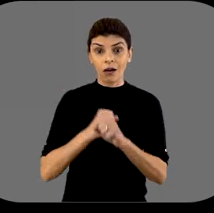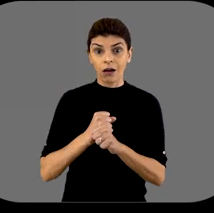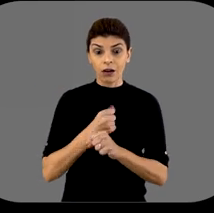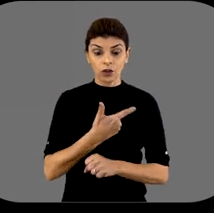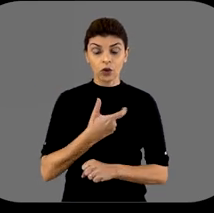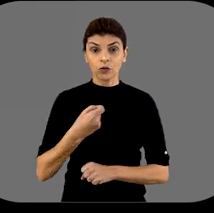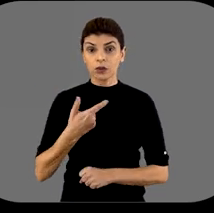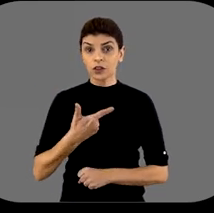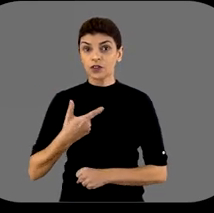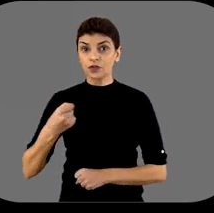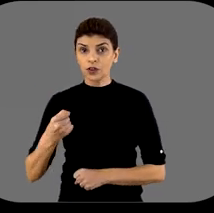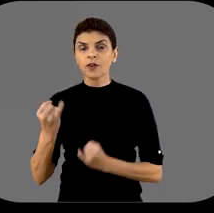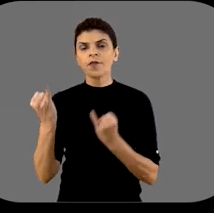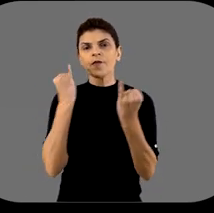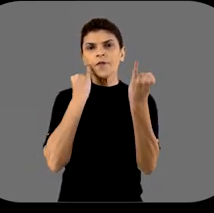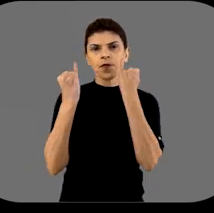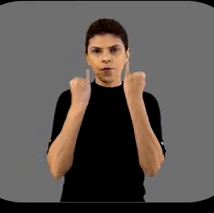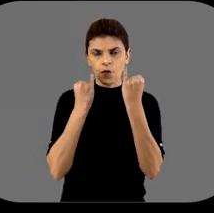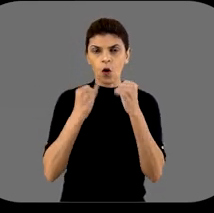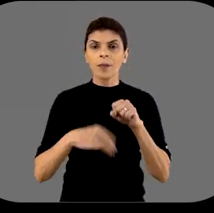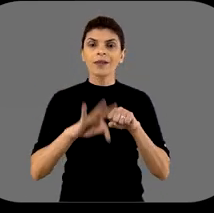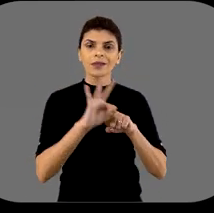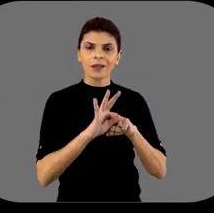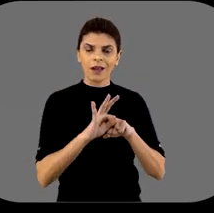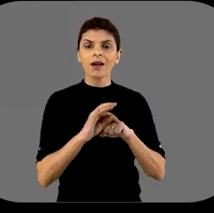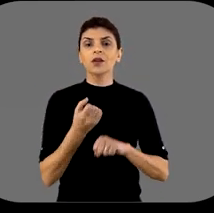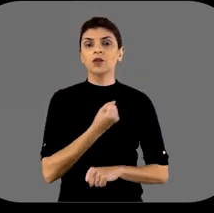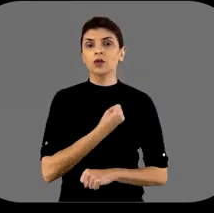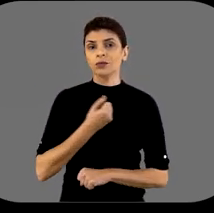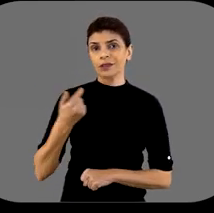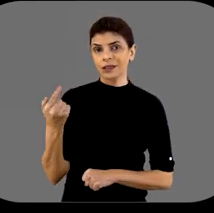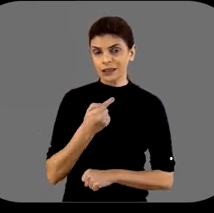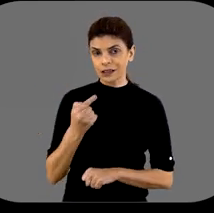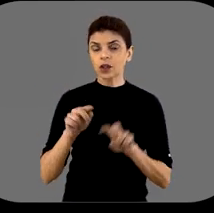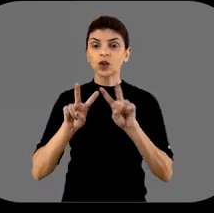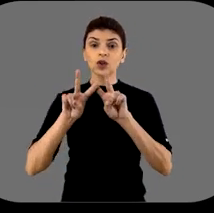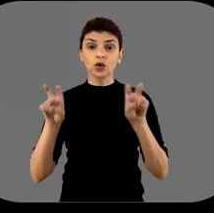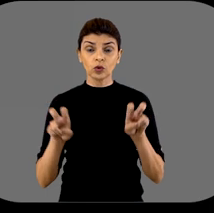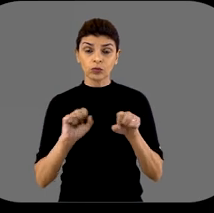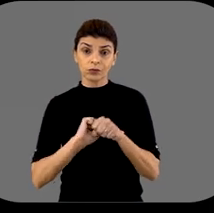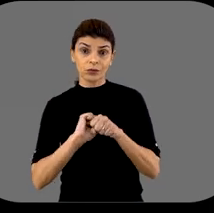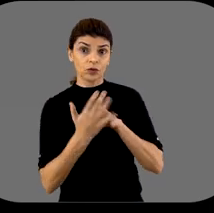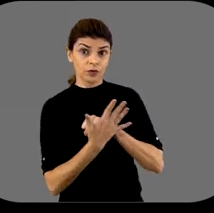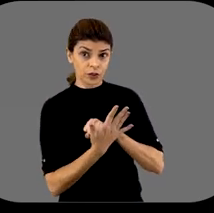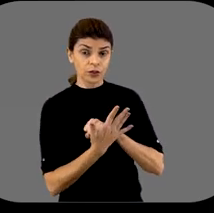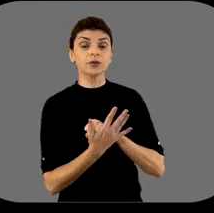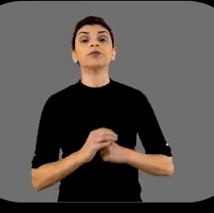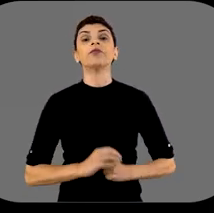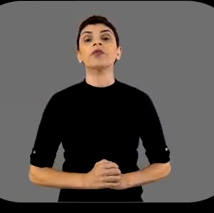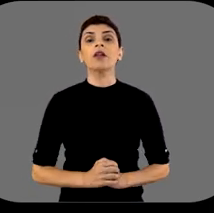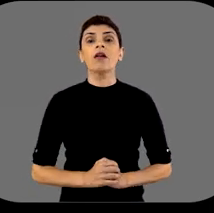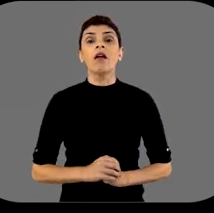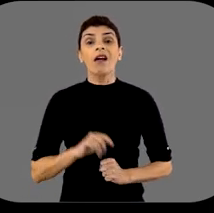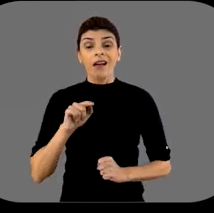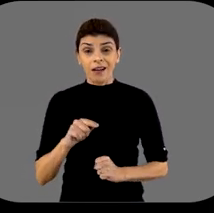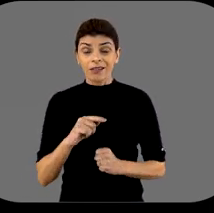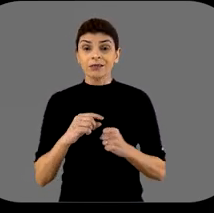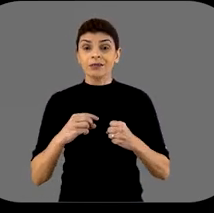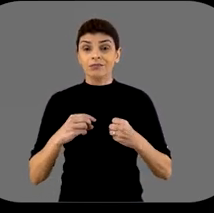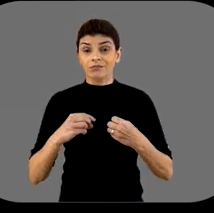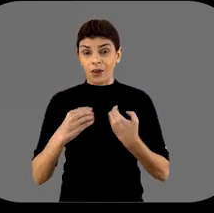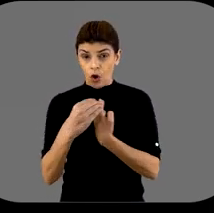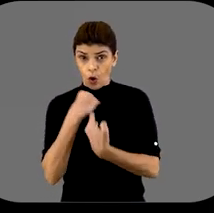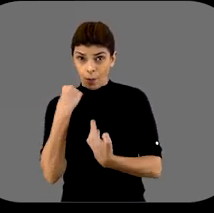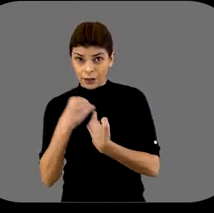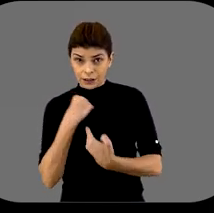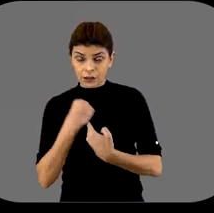10 de agosto de 2020 e é chamado de informe técnico número 7 da Secretaria de Saúde Indígena sobre a Covid-19. Então, as recomendações contidas nesse